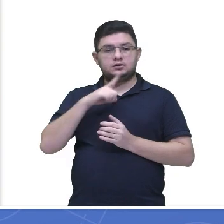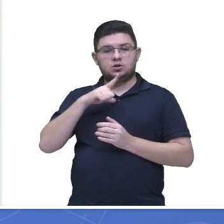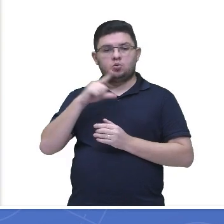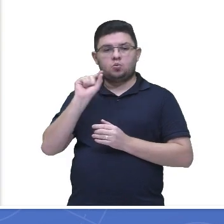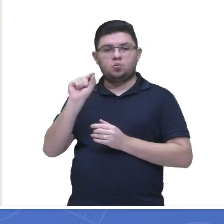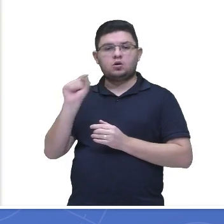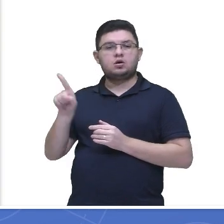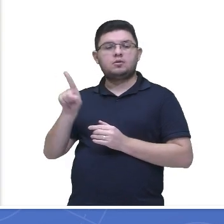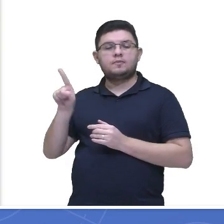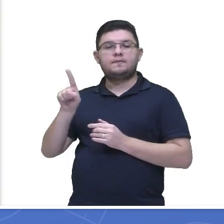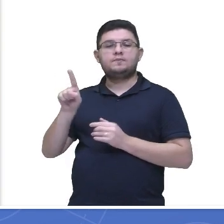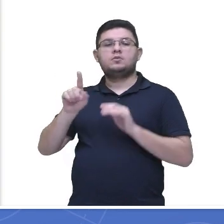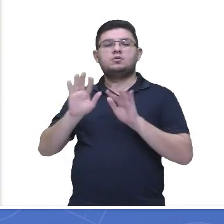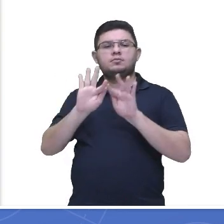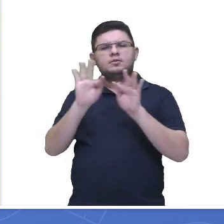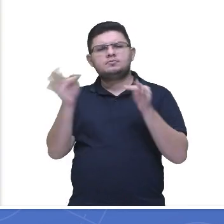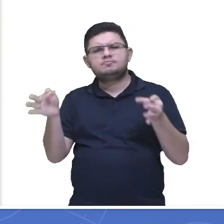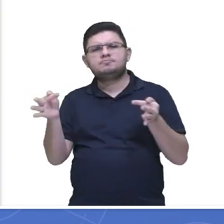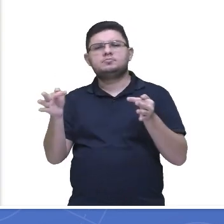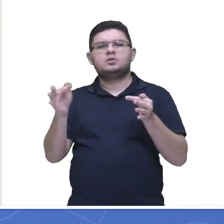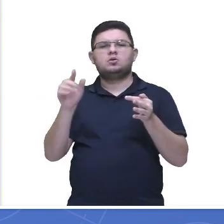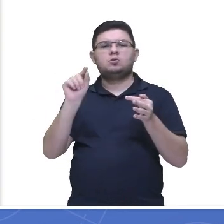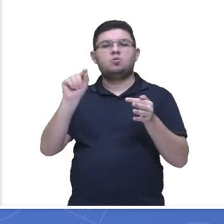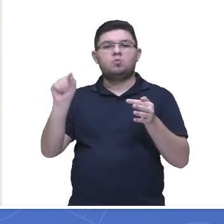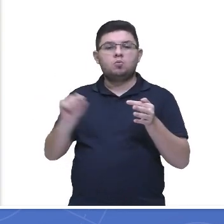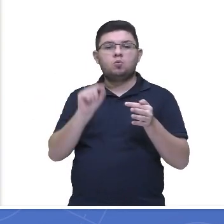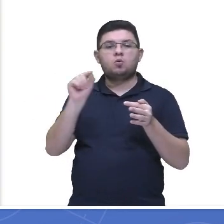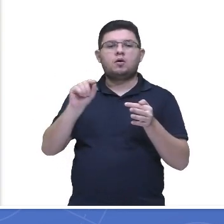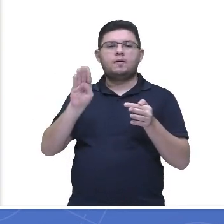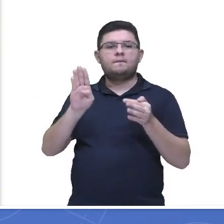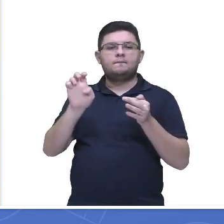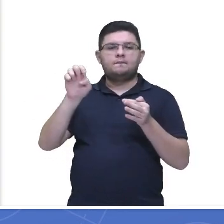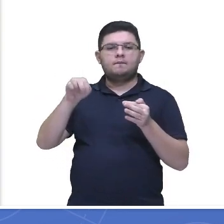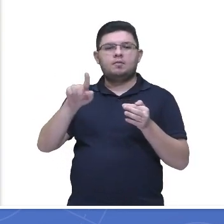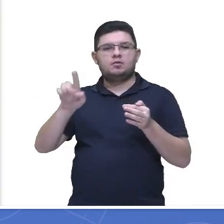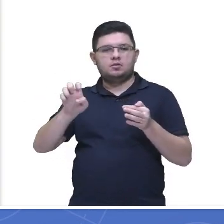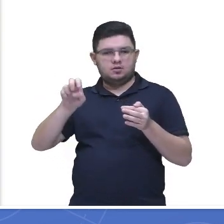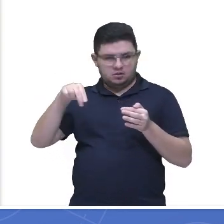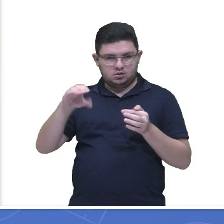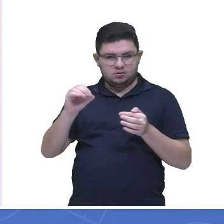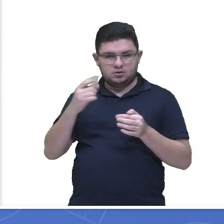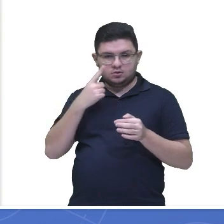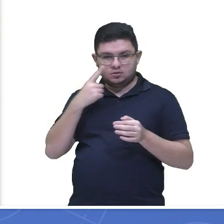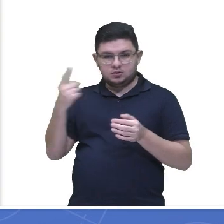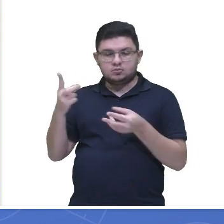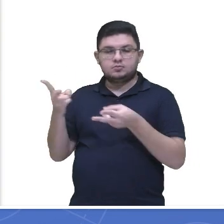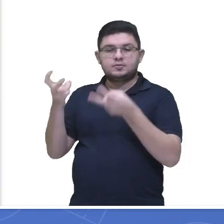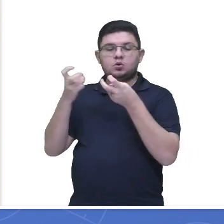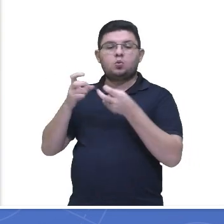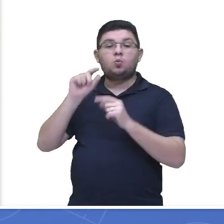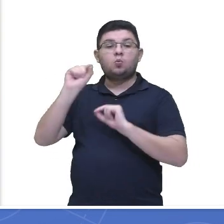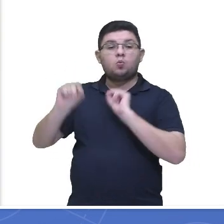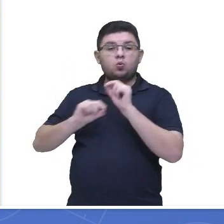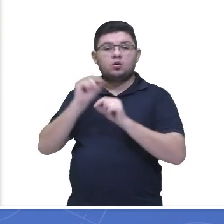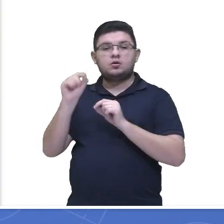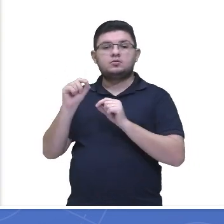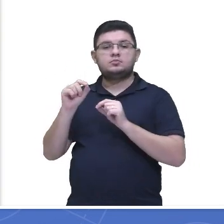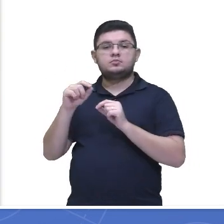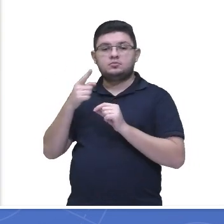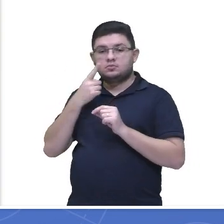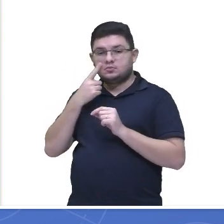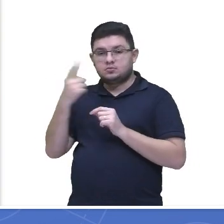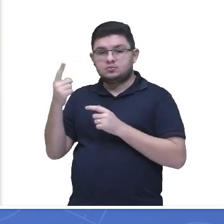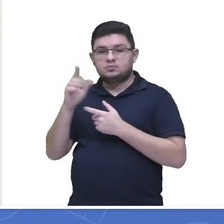mais simples, o benzeno, e observe que esse hidrocarboneto aromático, ele